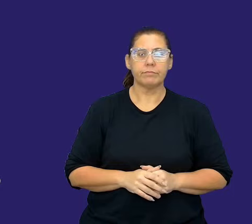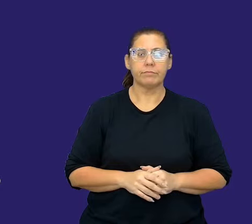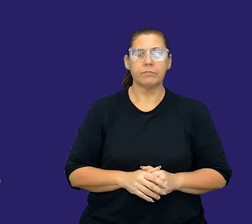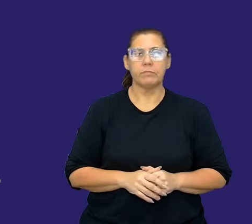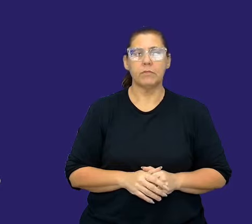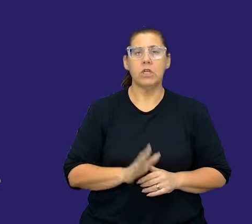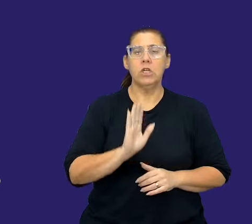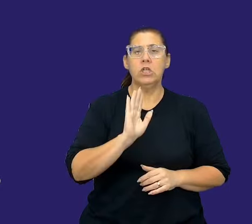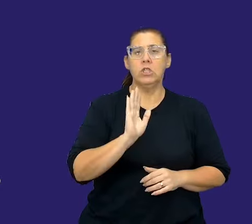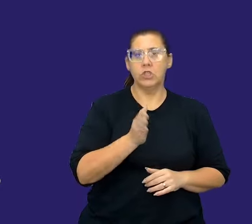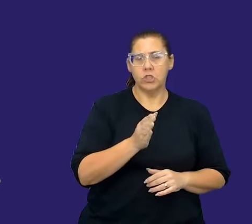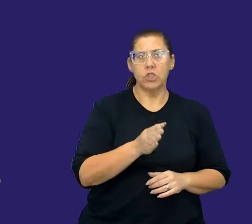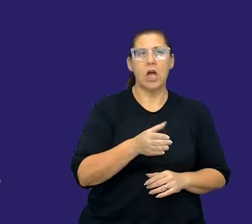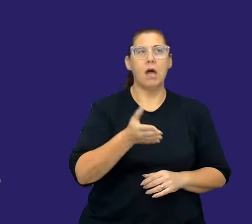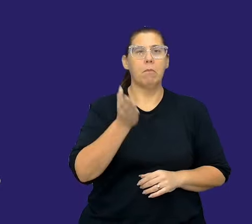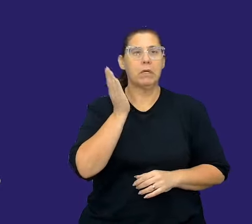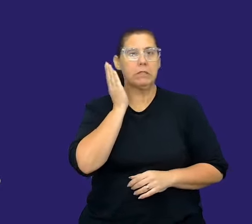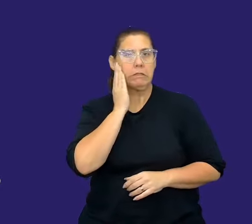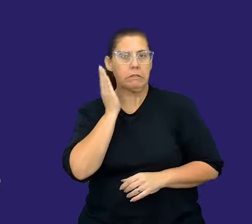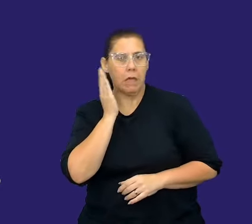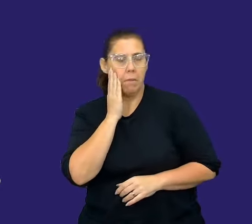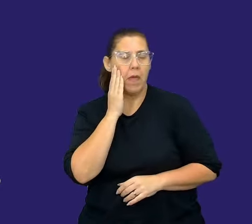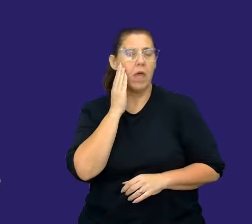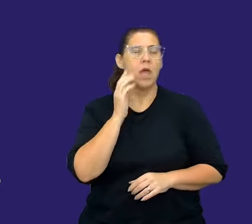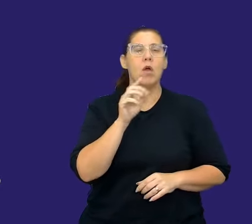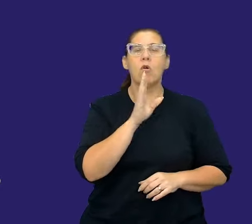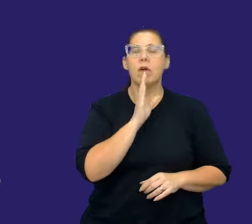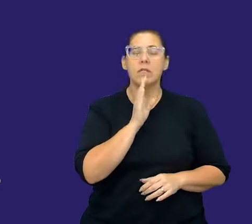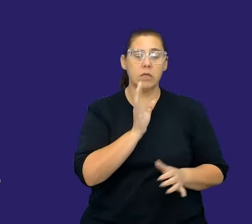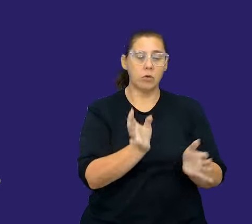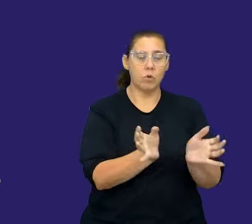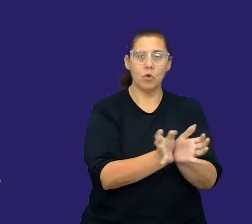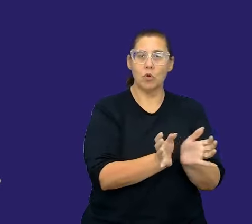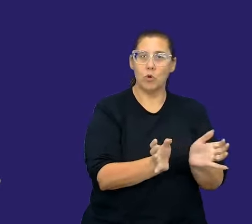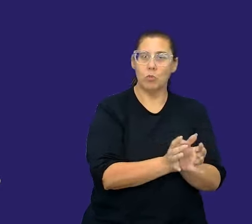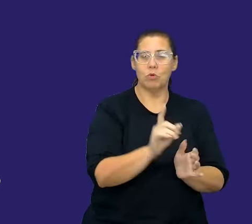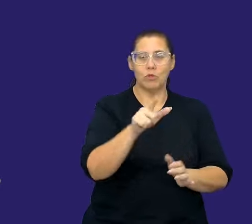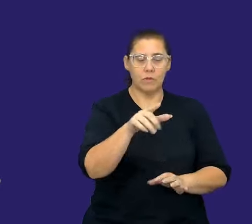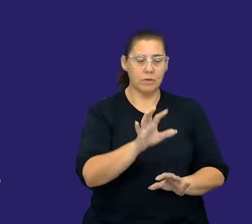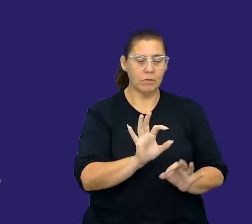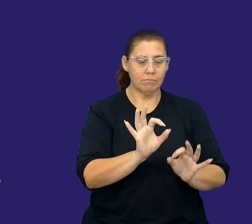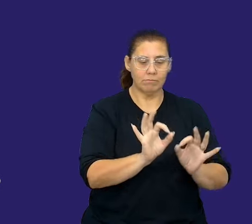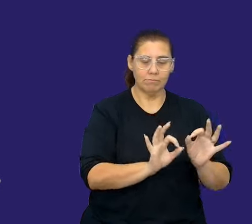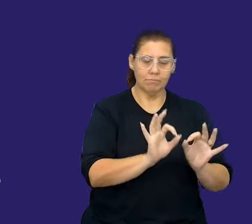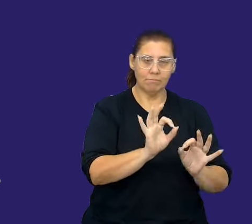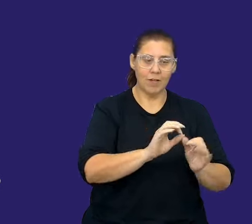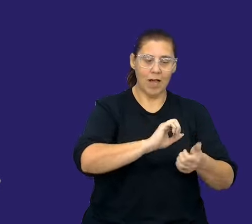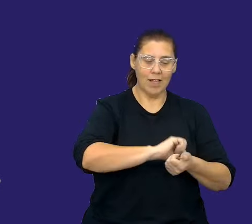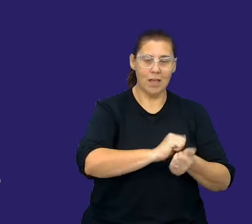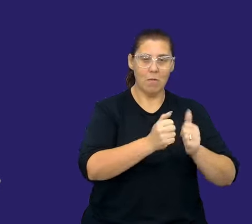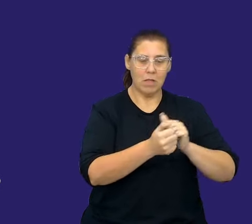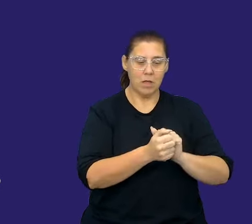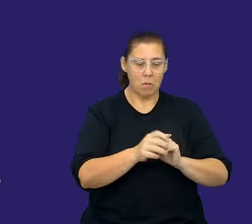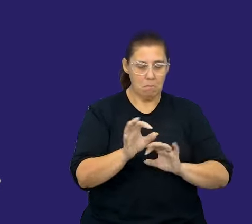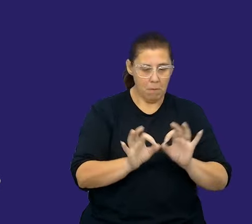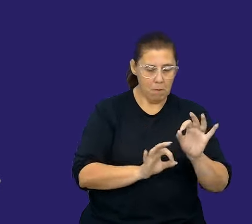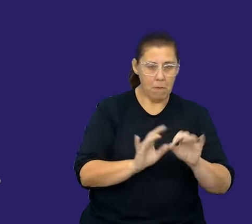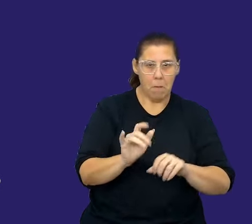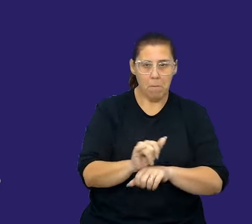já para conhecendo a realidade da turma de vocês, vocês vão prever os ajustes e planejar também